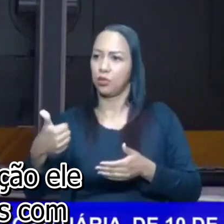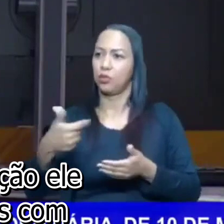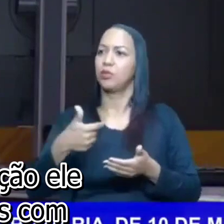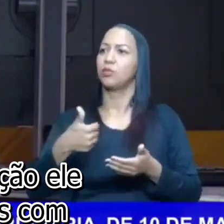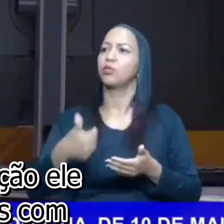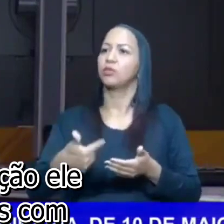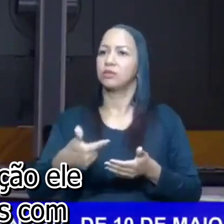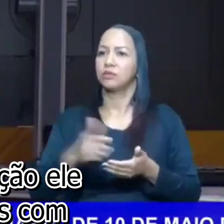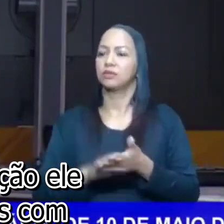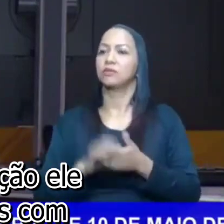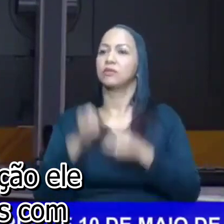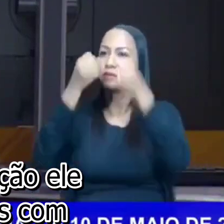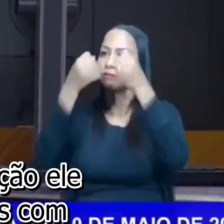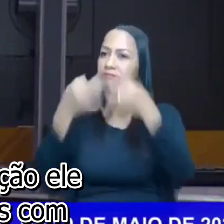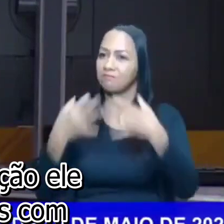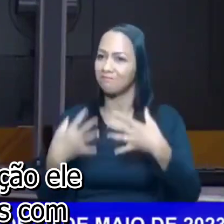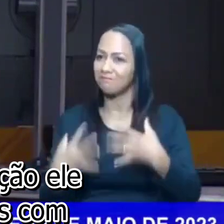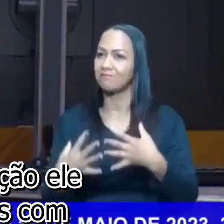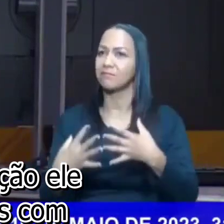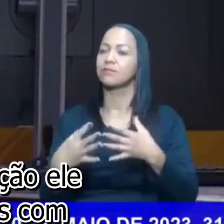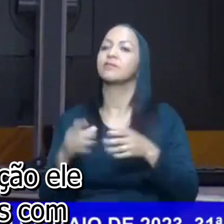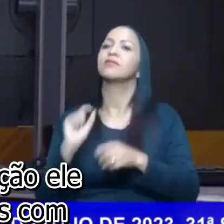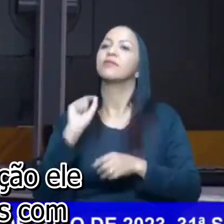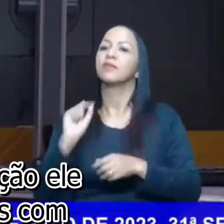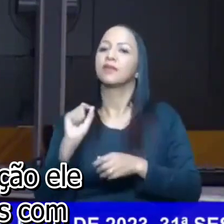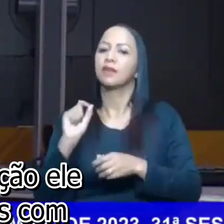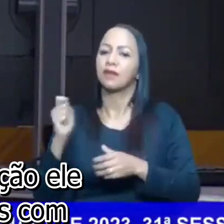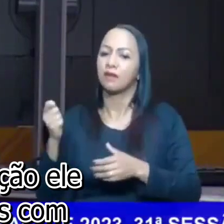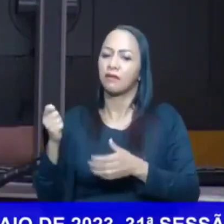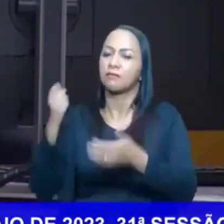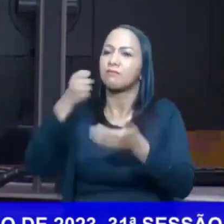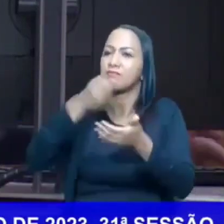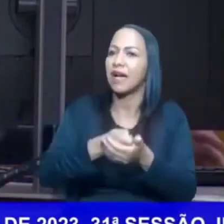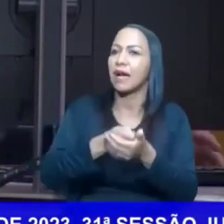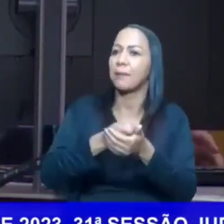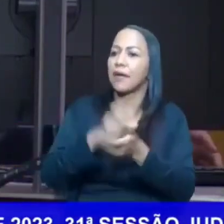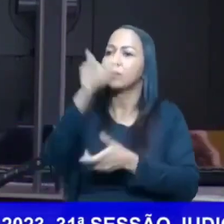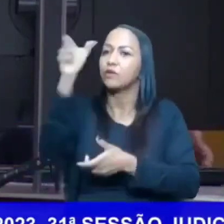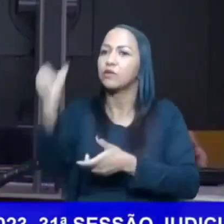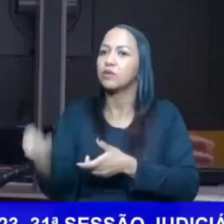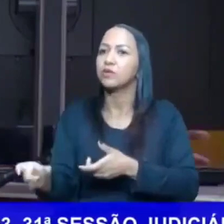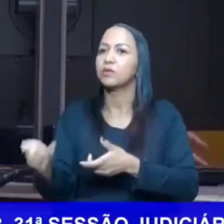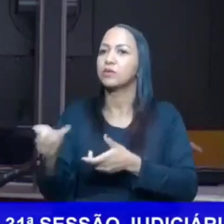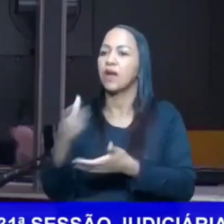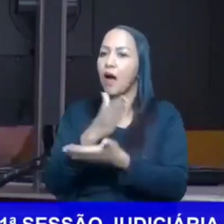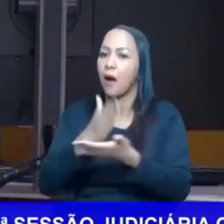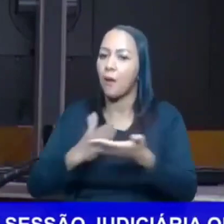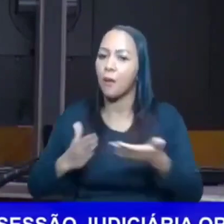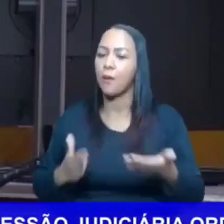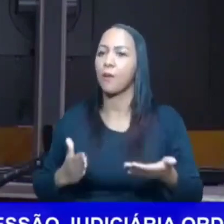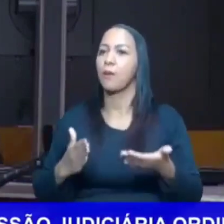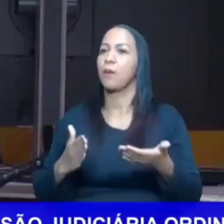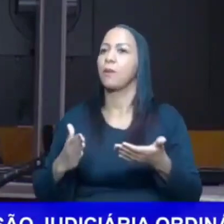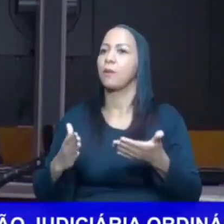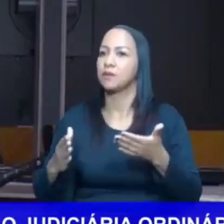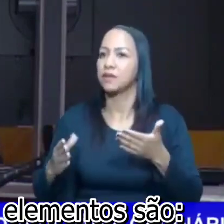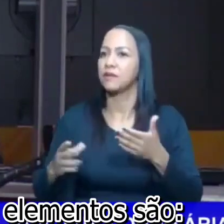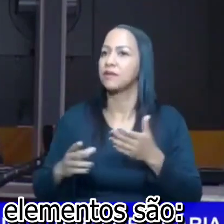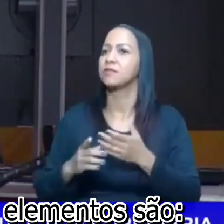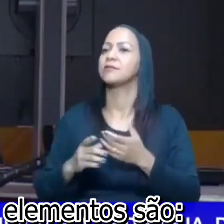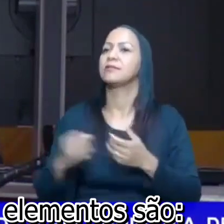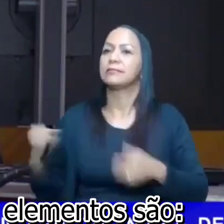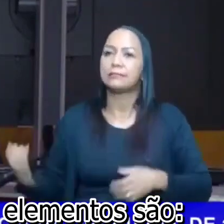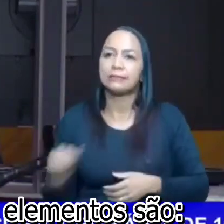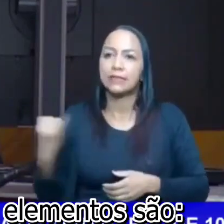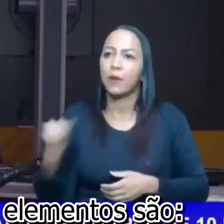é explícito ao indicar que, no caso de gastos com pessoal, alguns elementos são